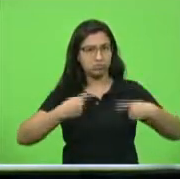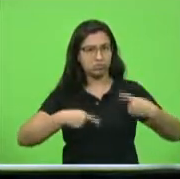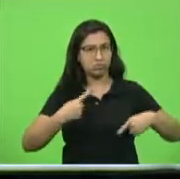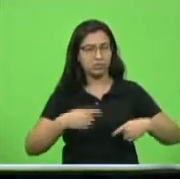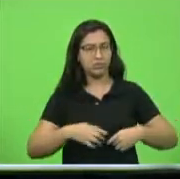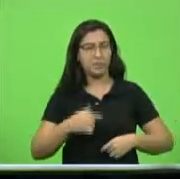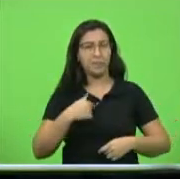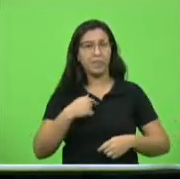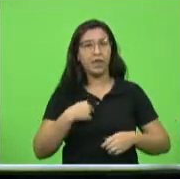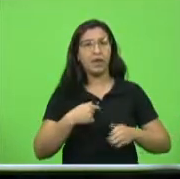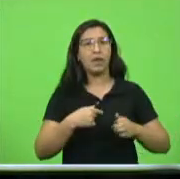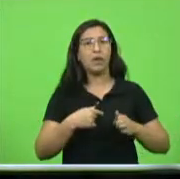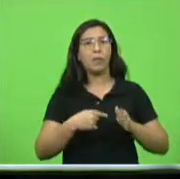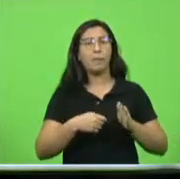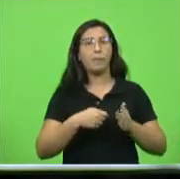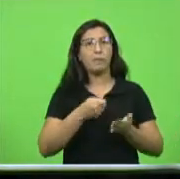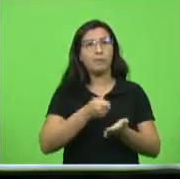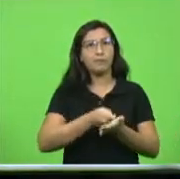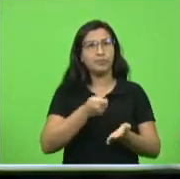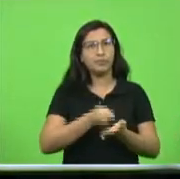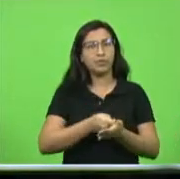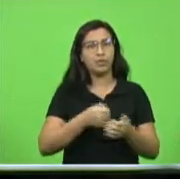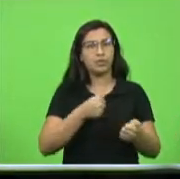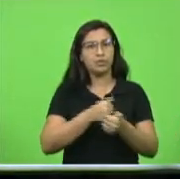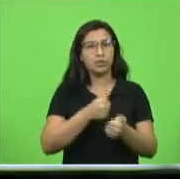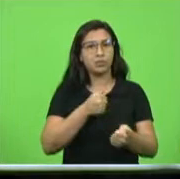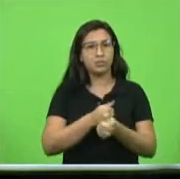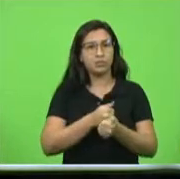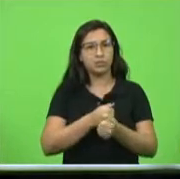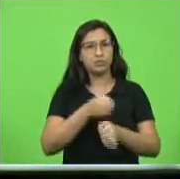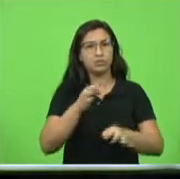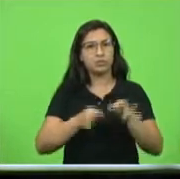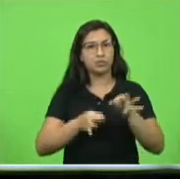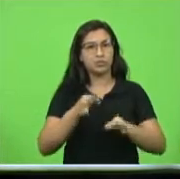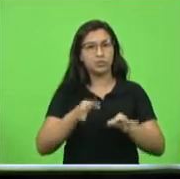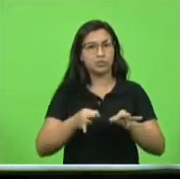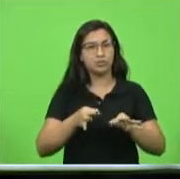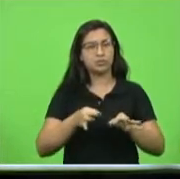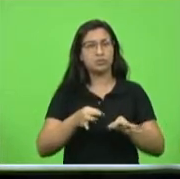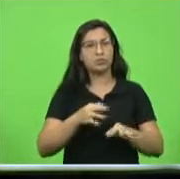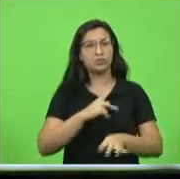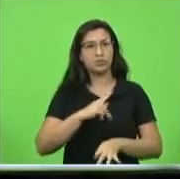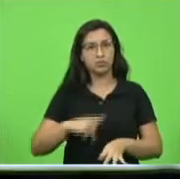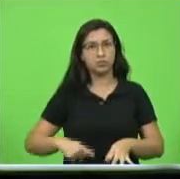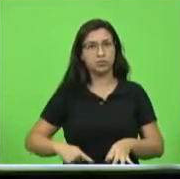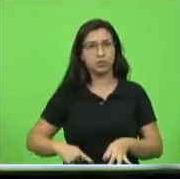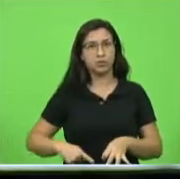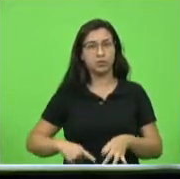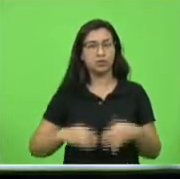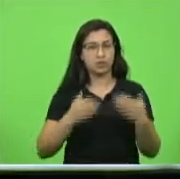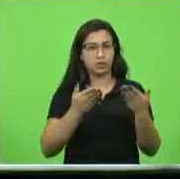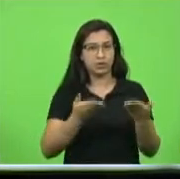estou fazendo a cobrança ao presidente do Tribunal de Justiça, que é o presidente da comissão,